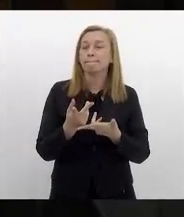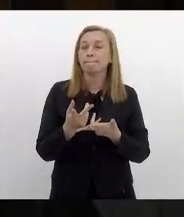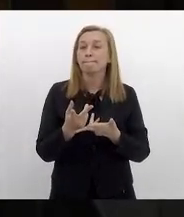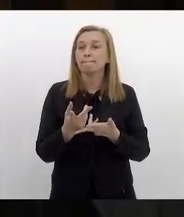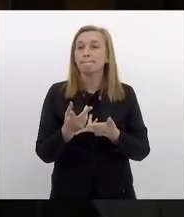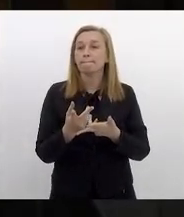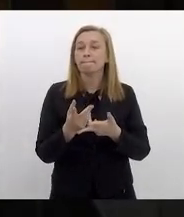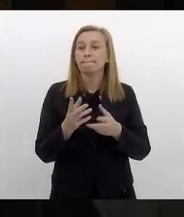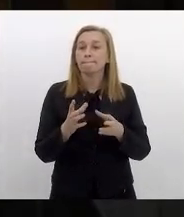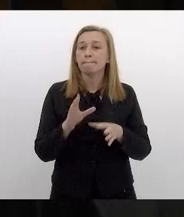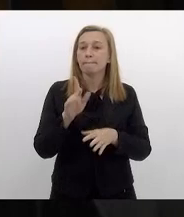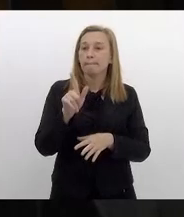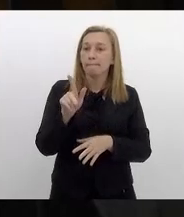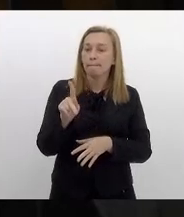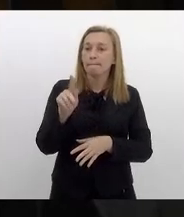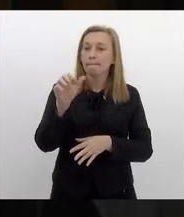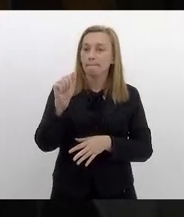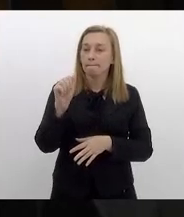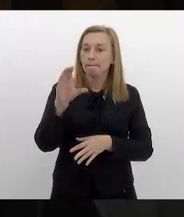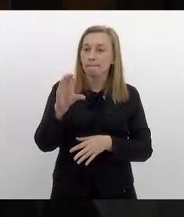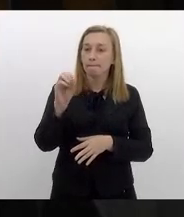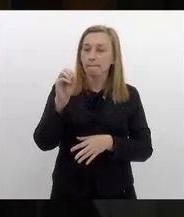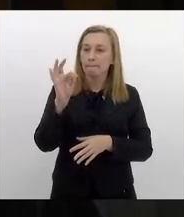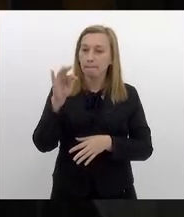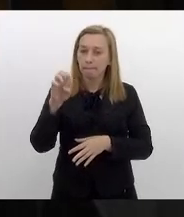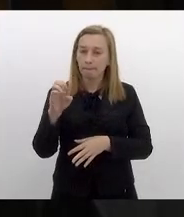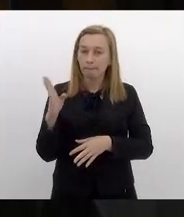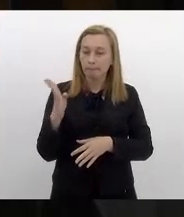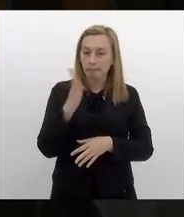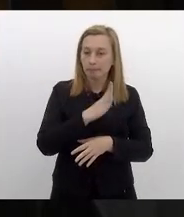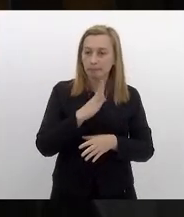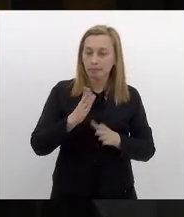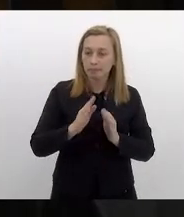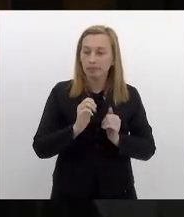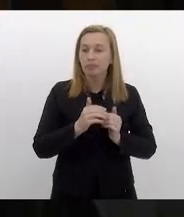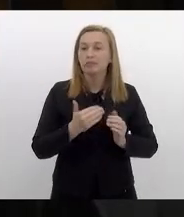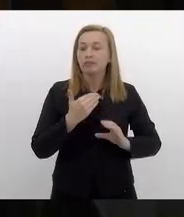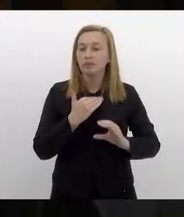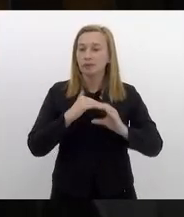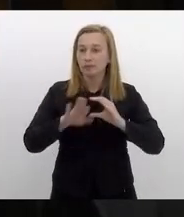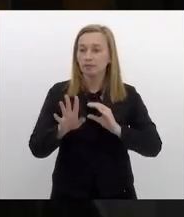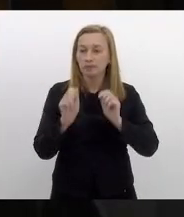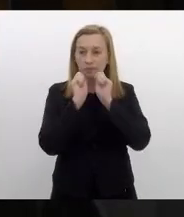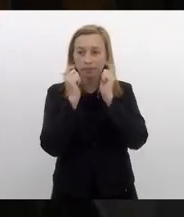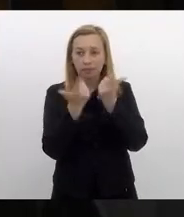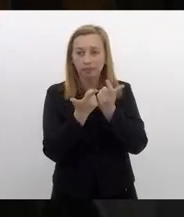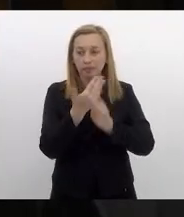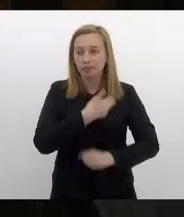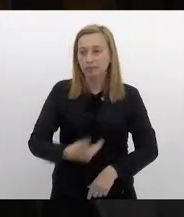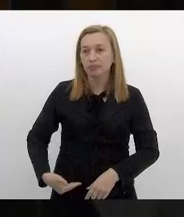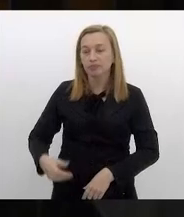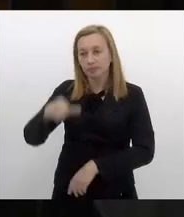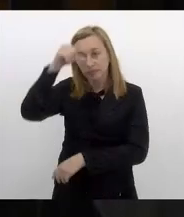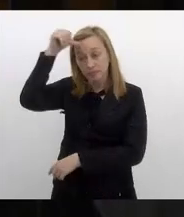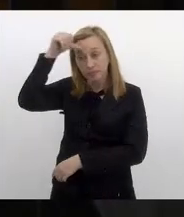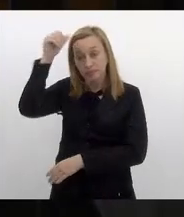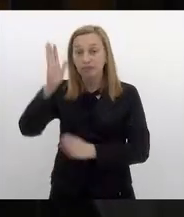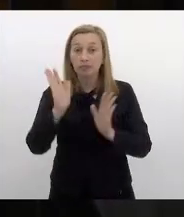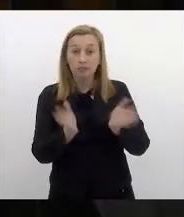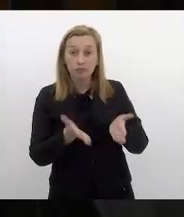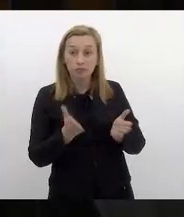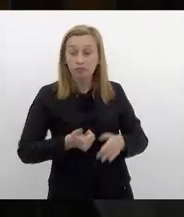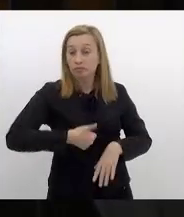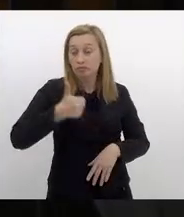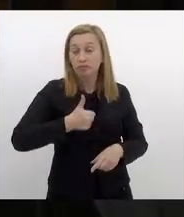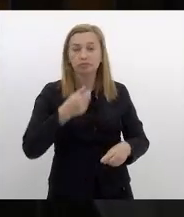pacote de maldade encaminhado à Alerj pelo governador Cláudio Castro. Hoje, porém, fazemos a